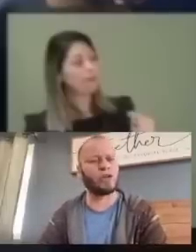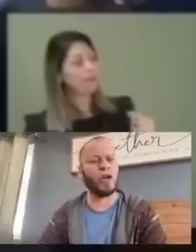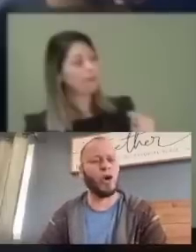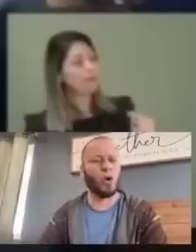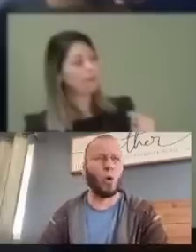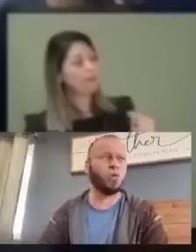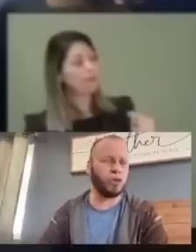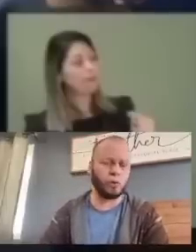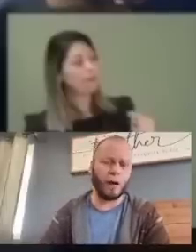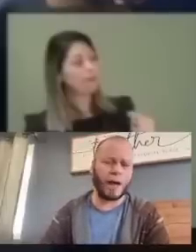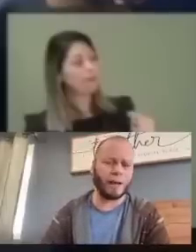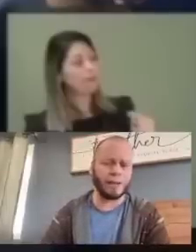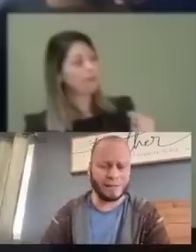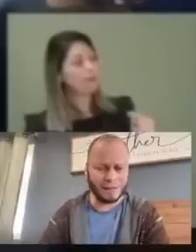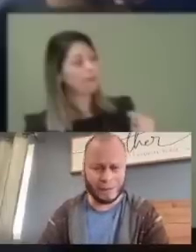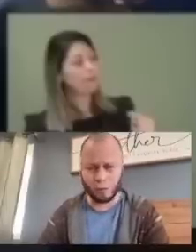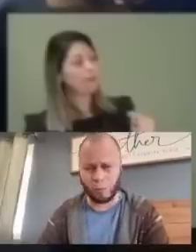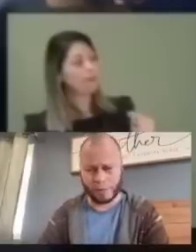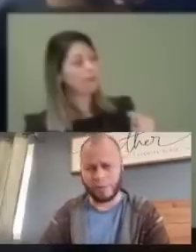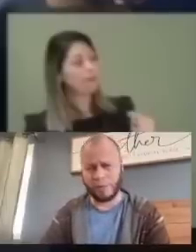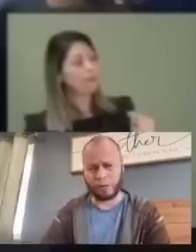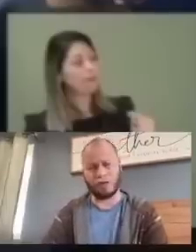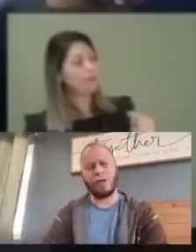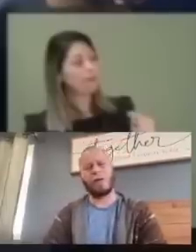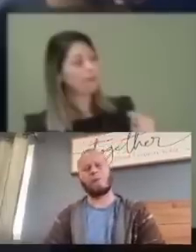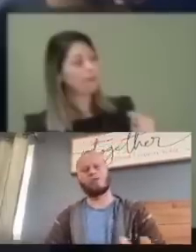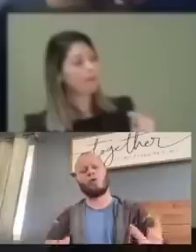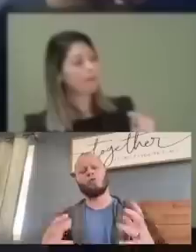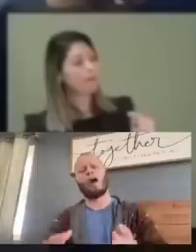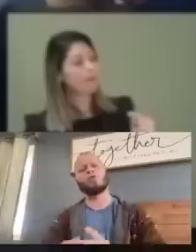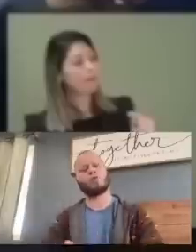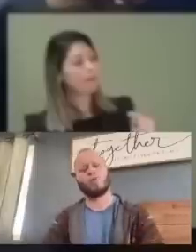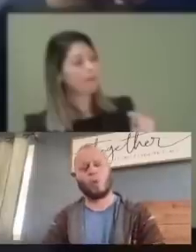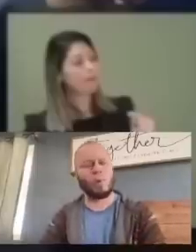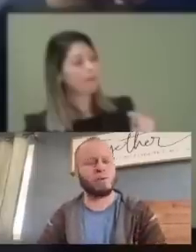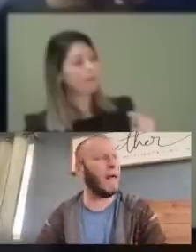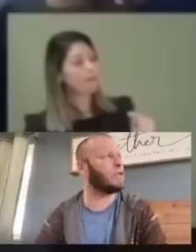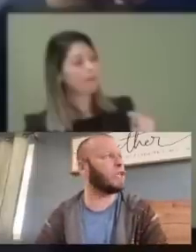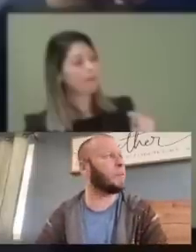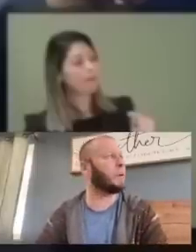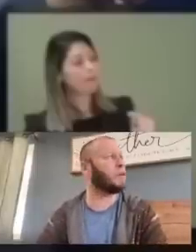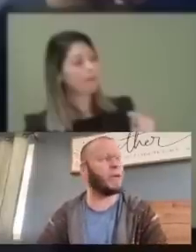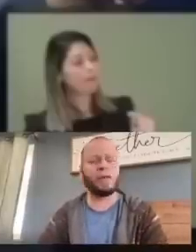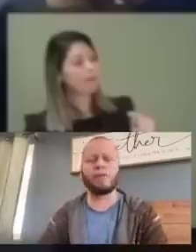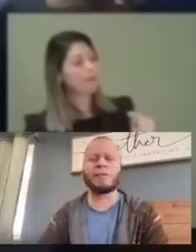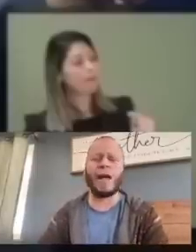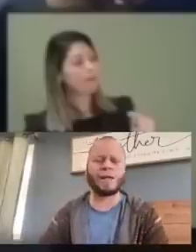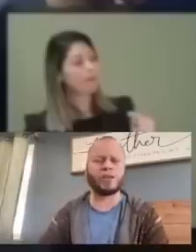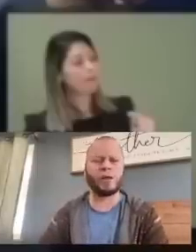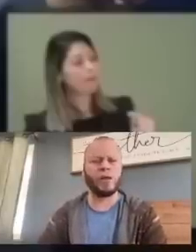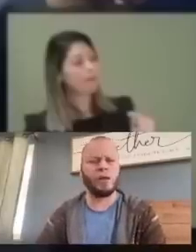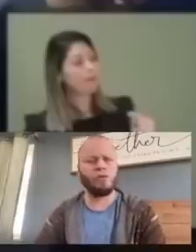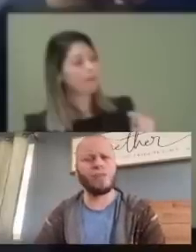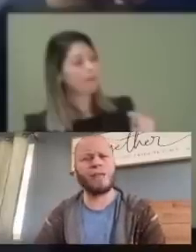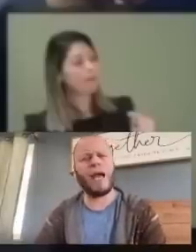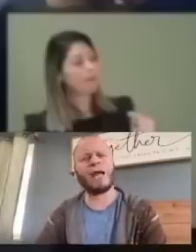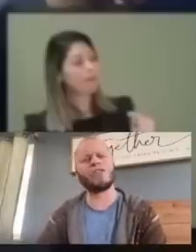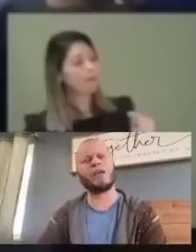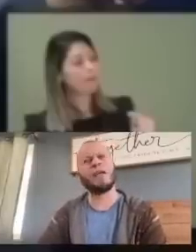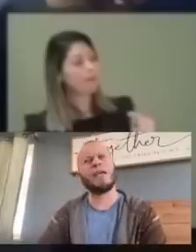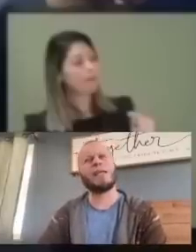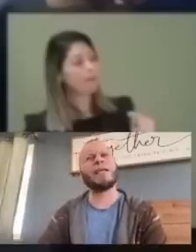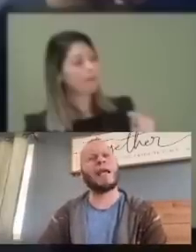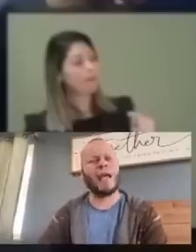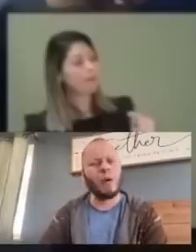como mais continuar sendo Presidente pessoal vamos no comentário Diga para mim o que que você acha você